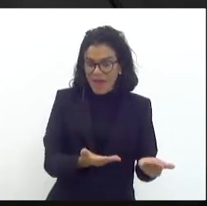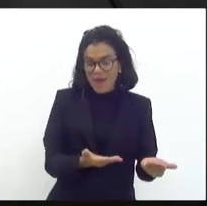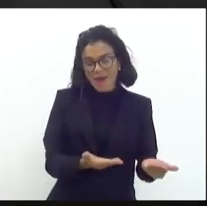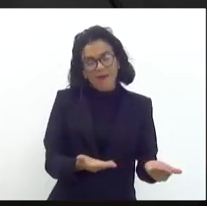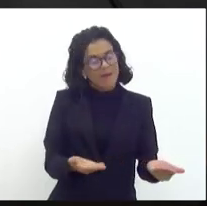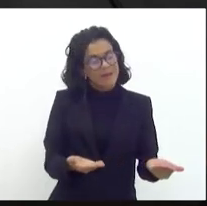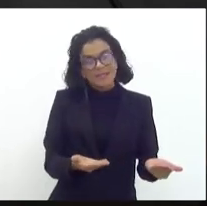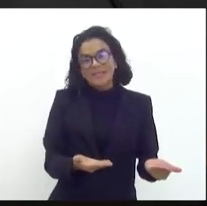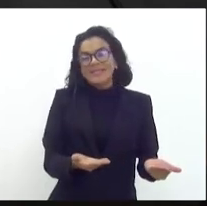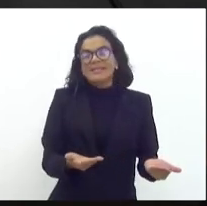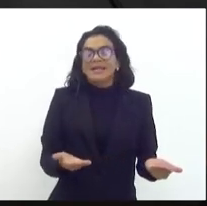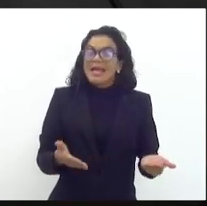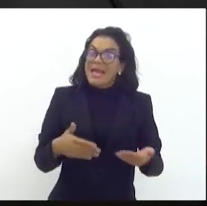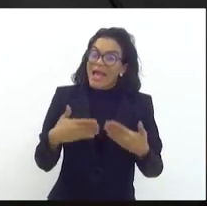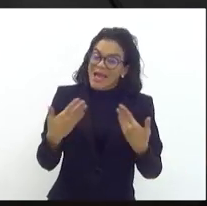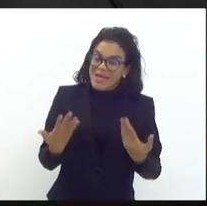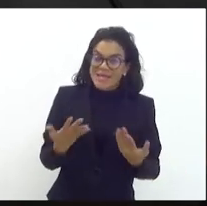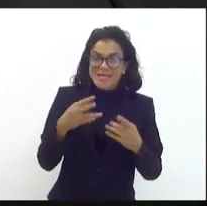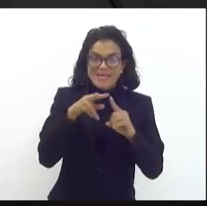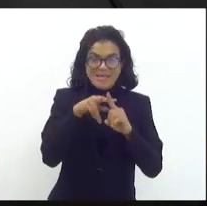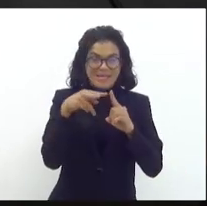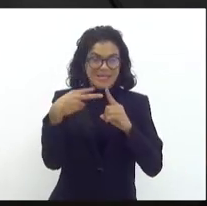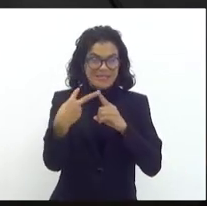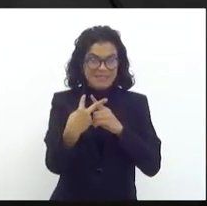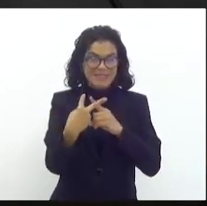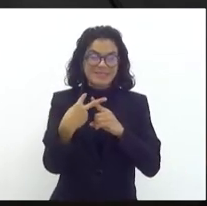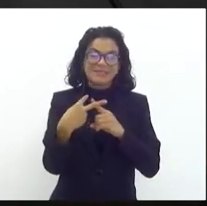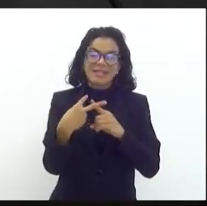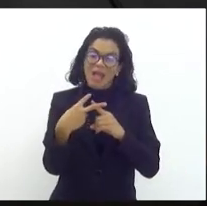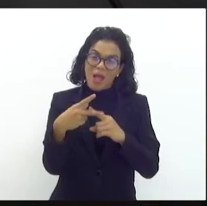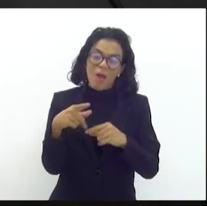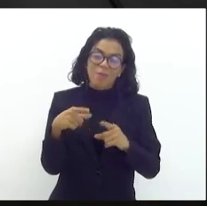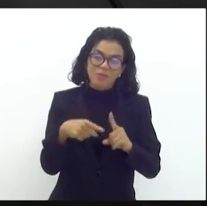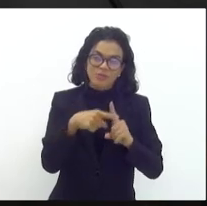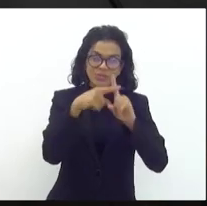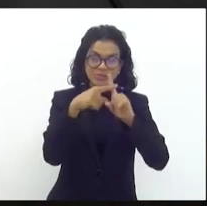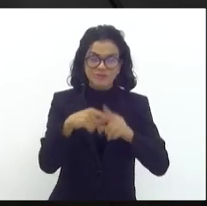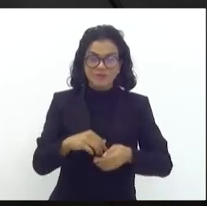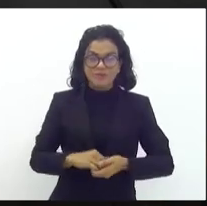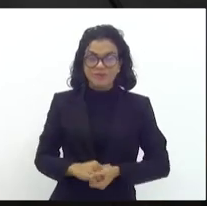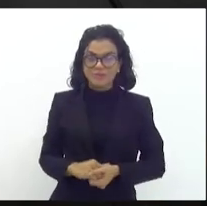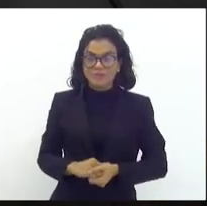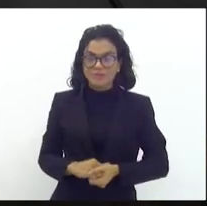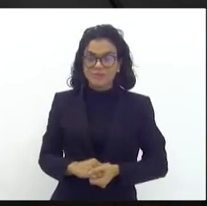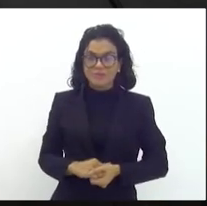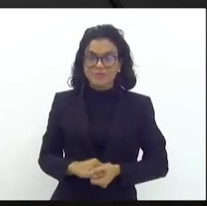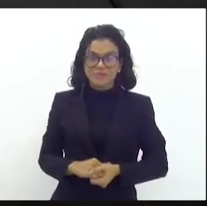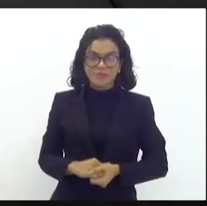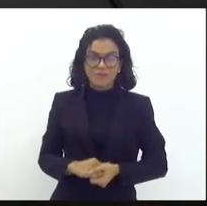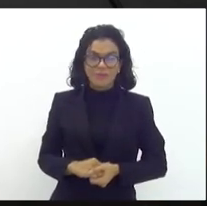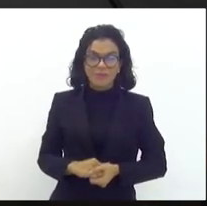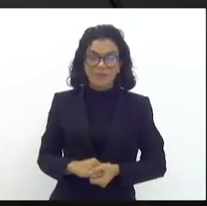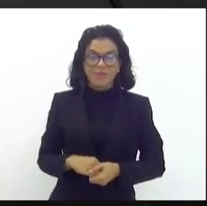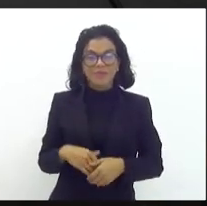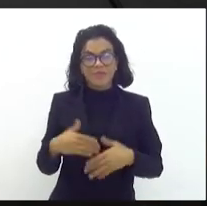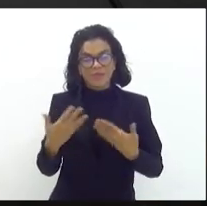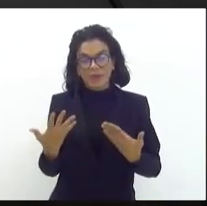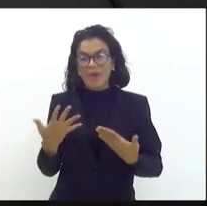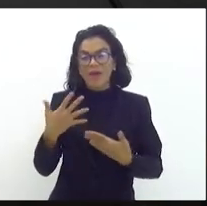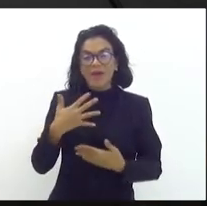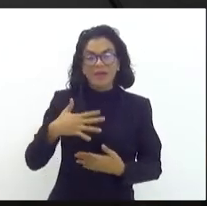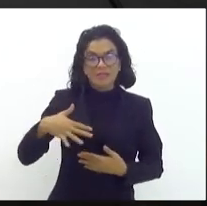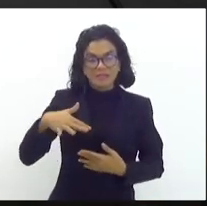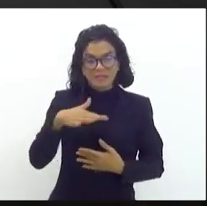aí nesse ponto alguma centralização é positivo Então são essas questões